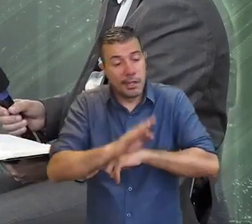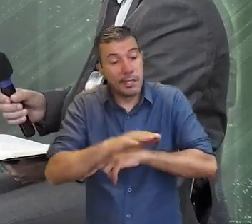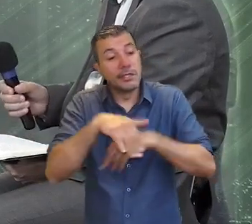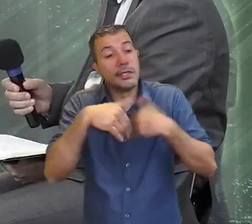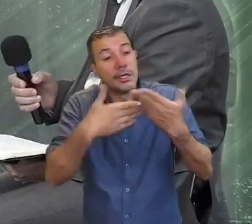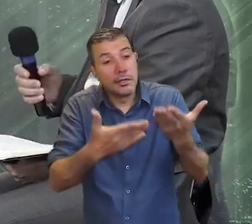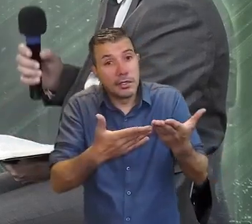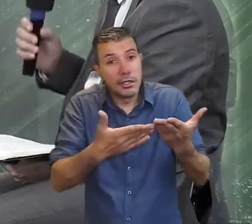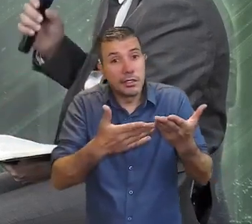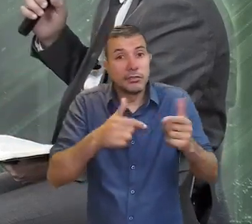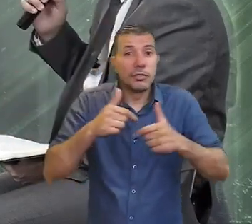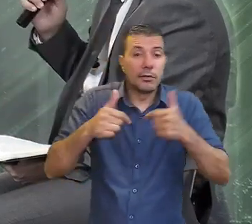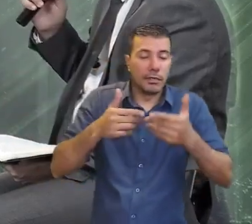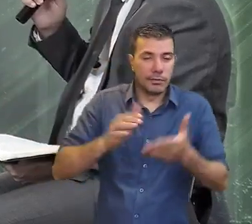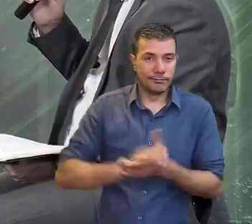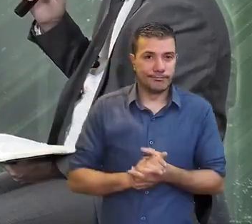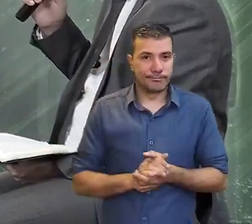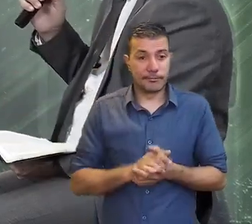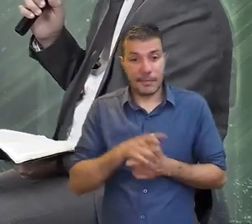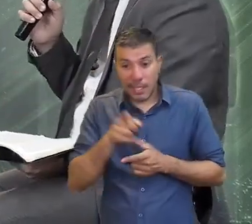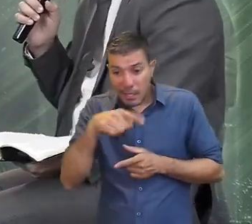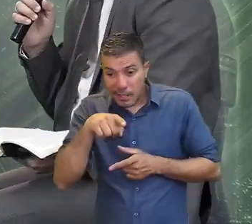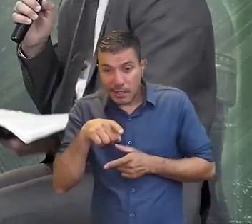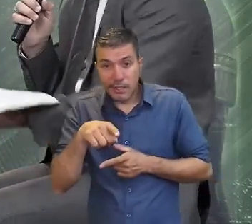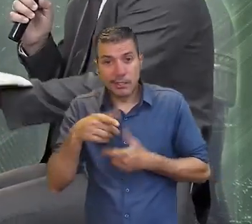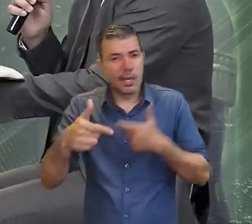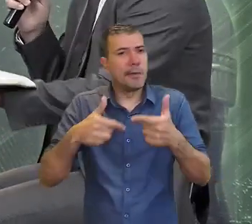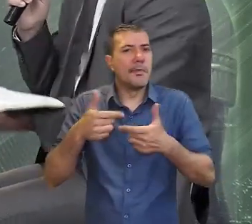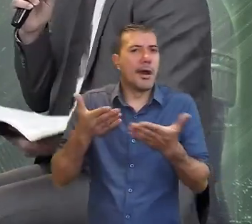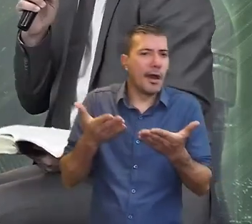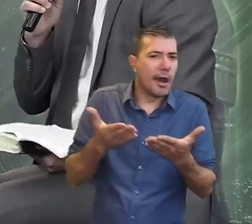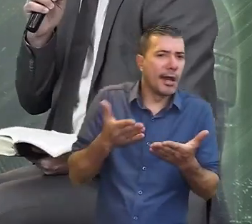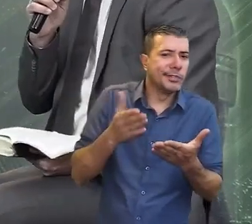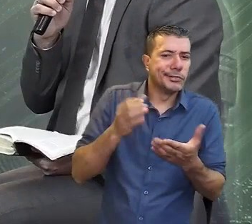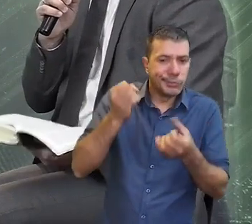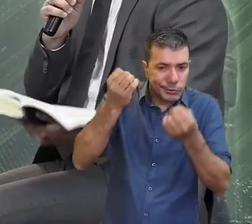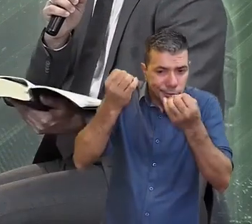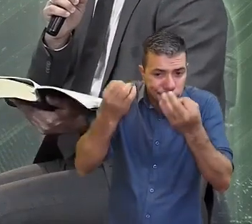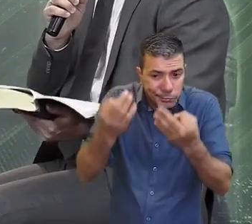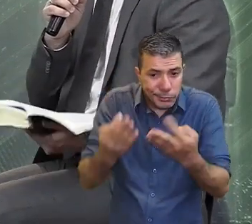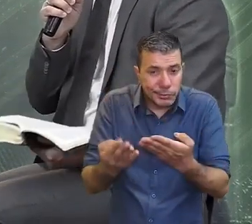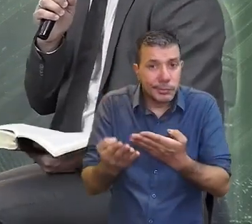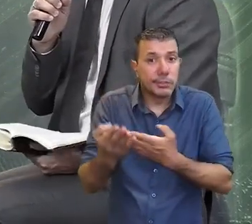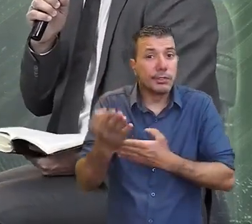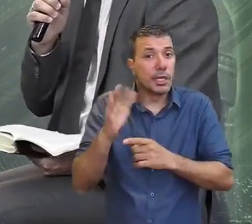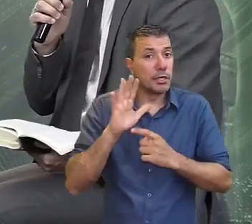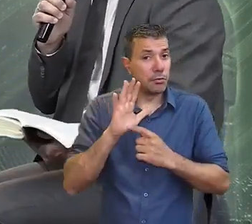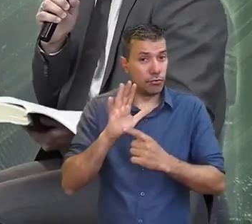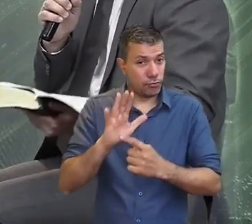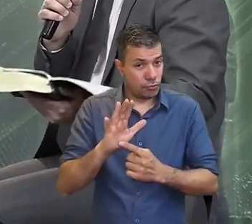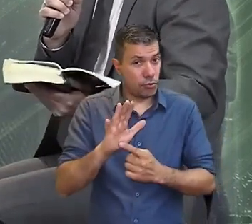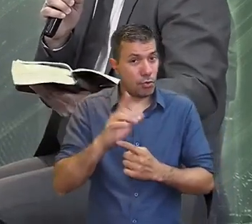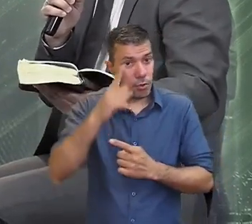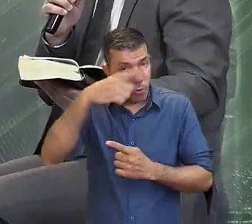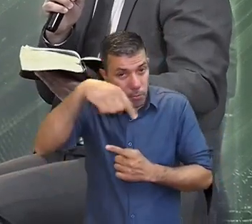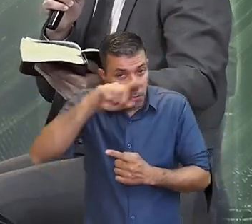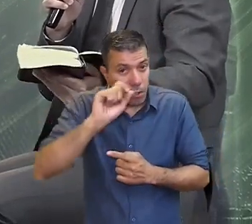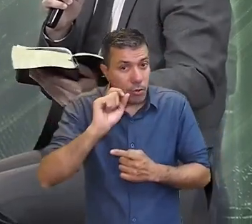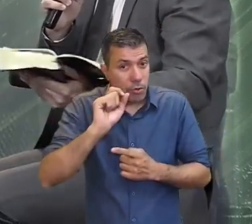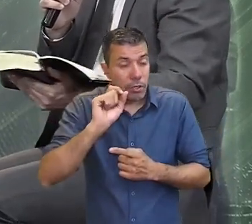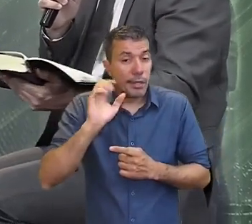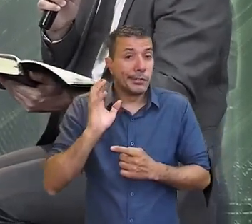nesse daqui, o outro serviço? Esse serviço, pastor, que o pastor Cláudio acabou de apresentar para nós,